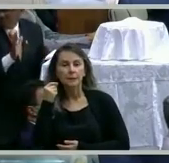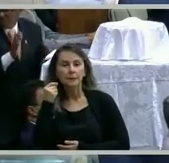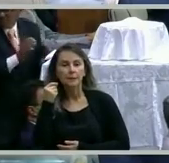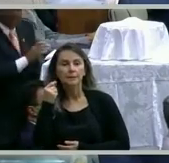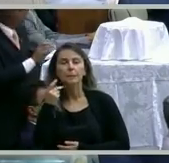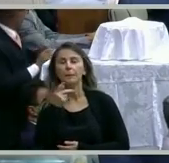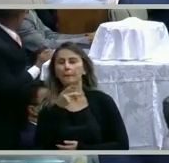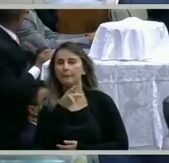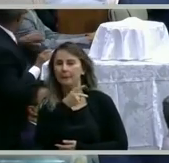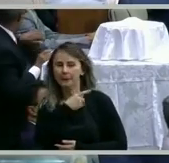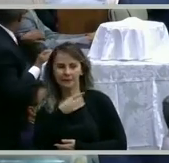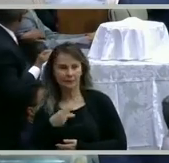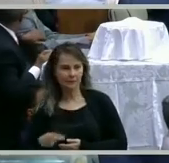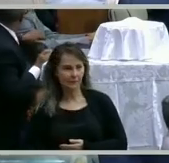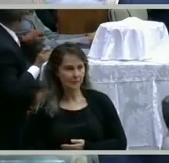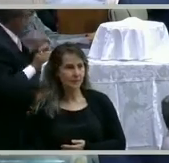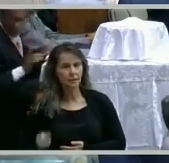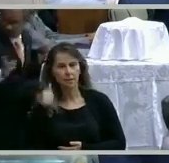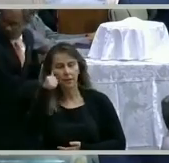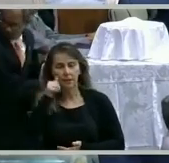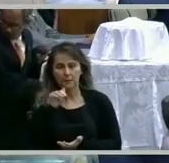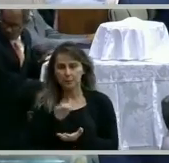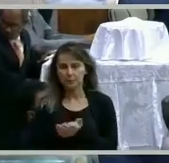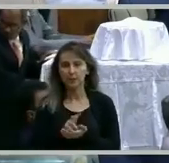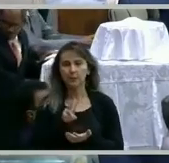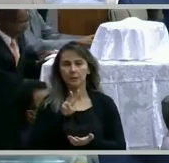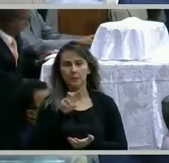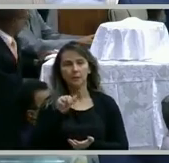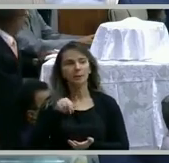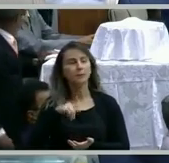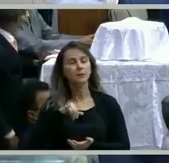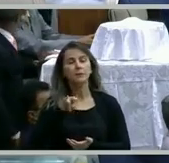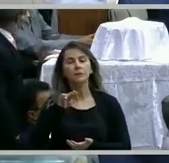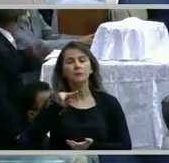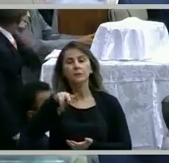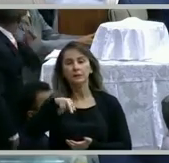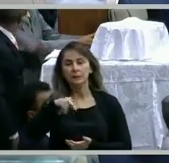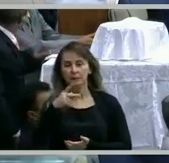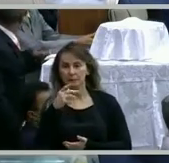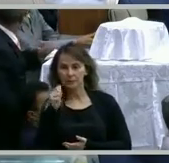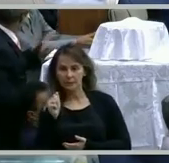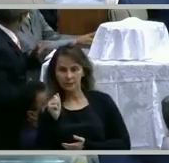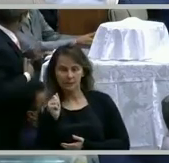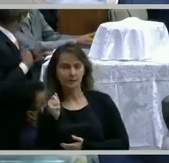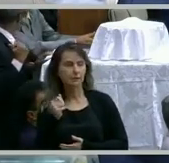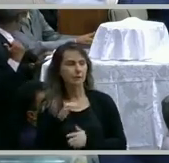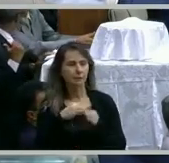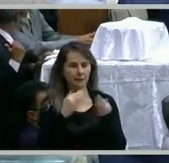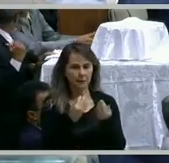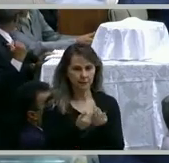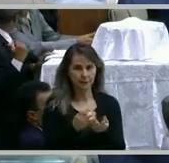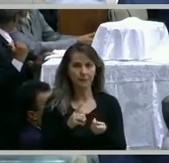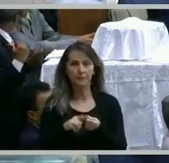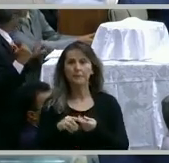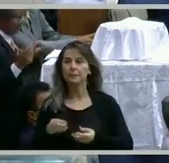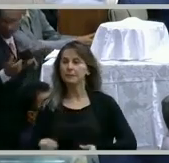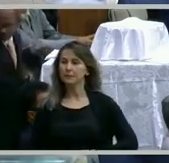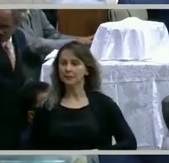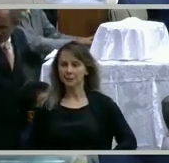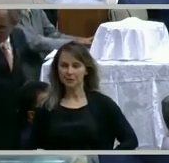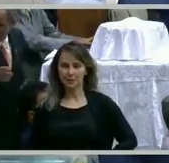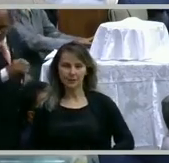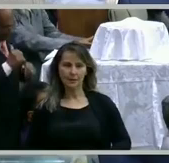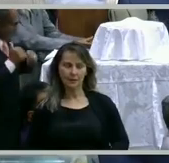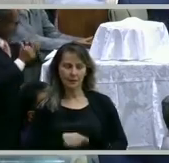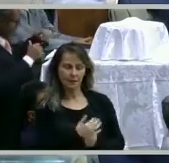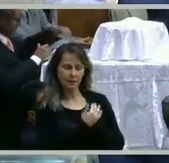Orisvaldo, a sua esposa, irmã Vaninha, família, os obreiros, o carinho que